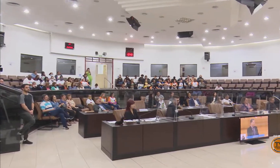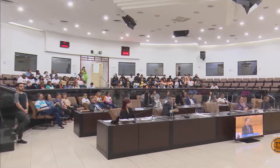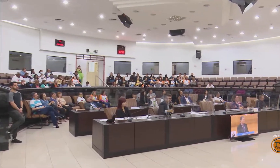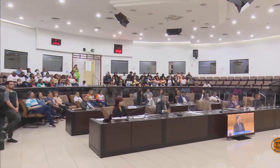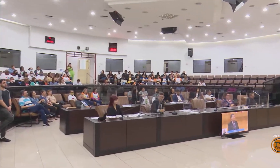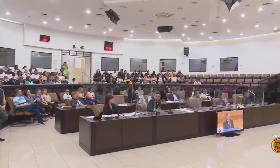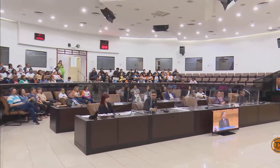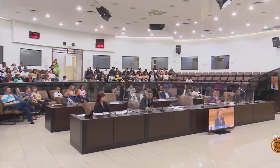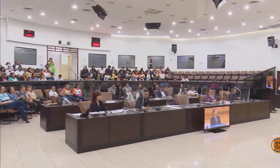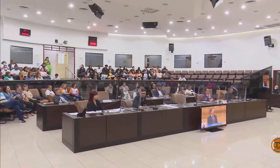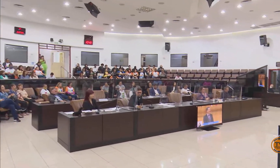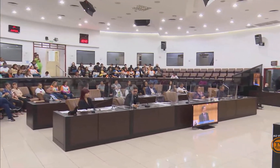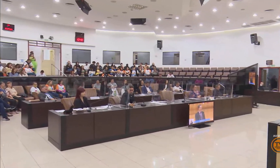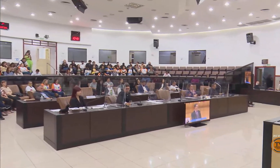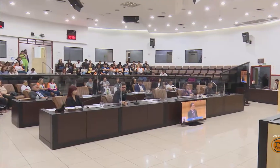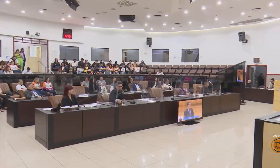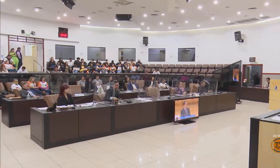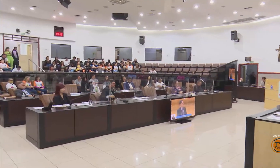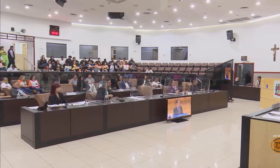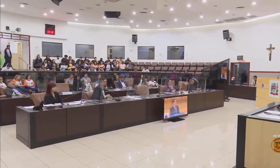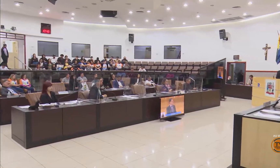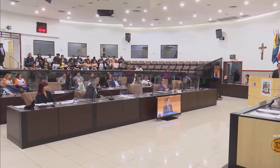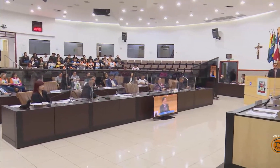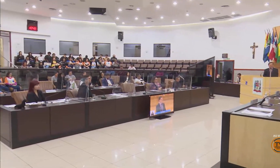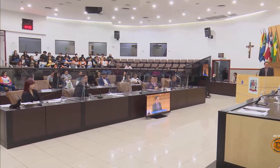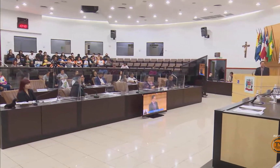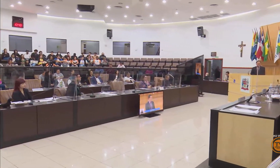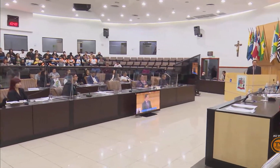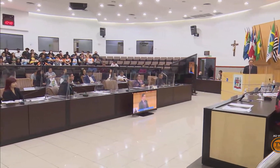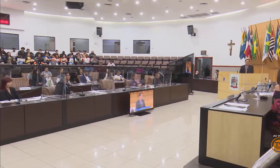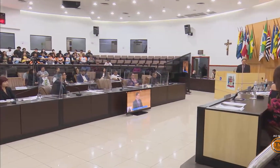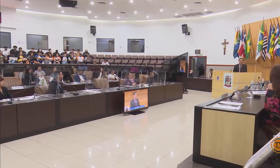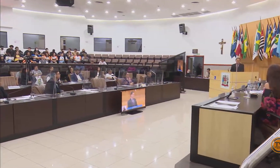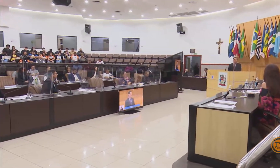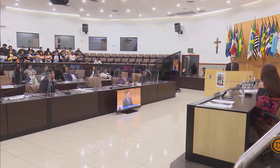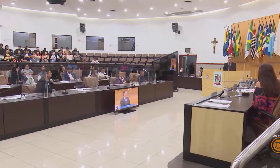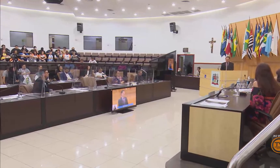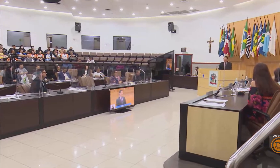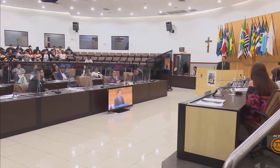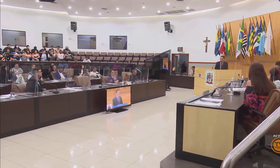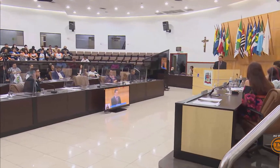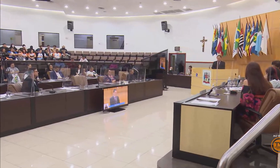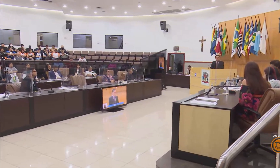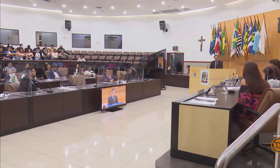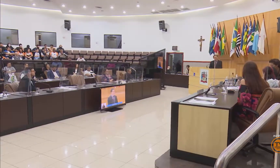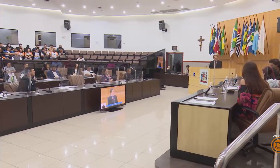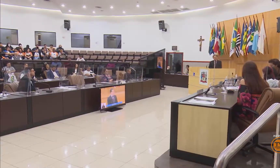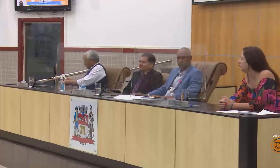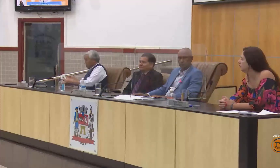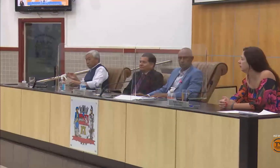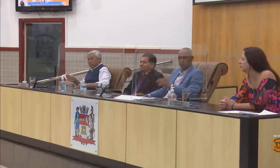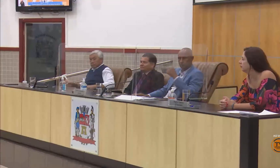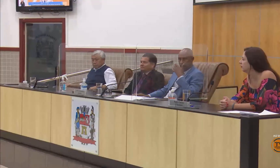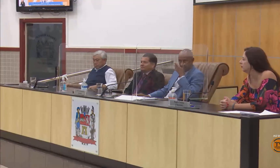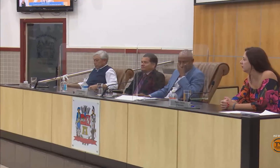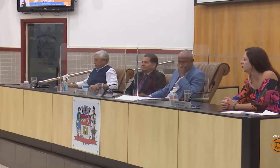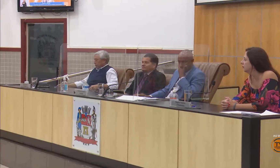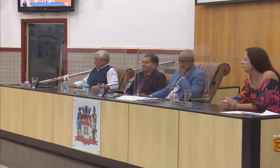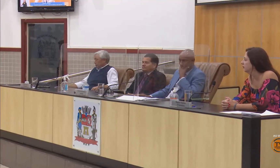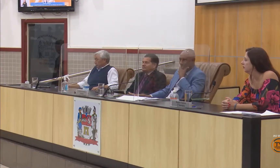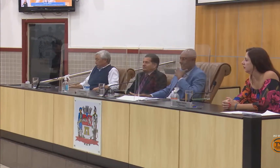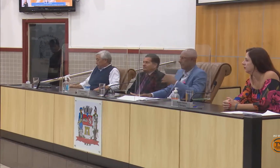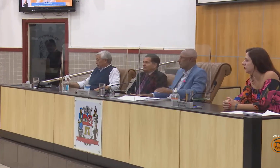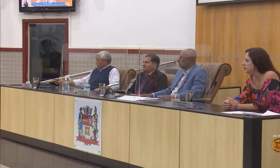solene, a Câmara Municipal sediou a cerimônia de posse da prefeita e presidente da Câmara por um dia, prevista em